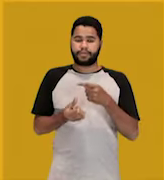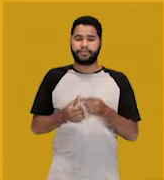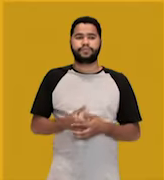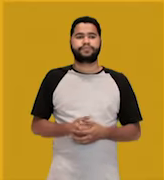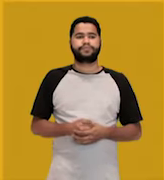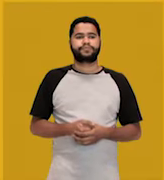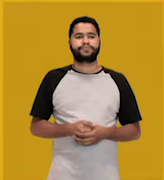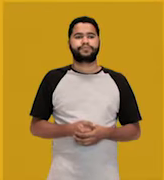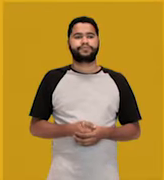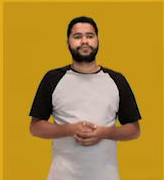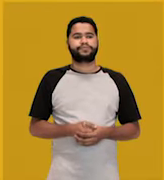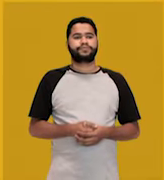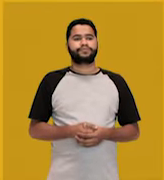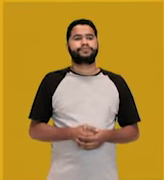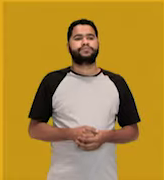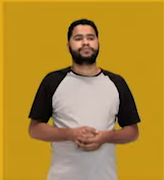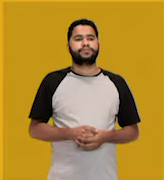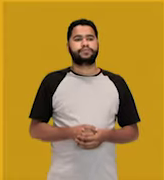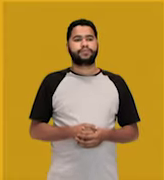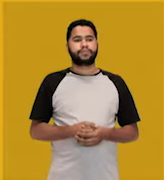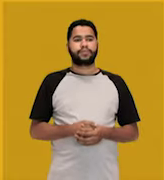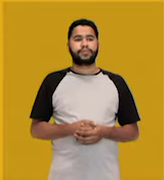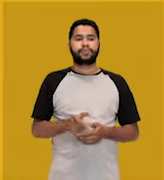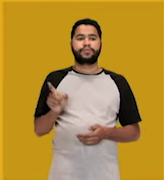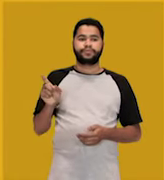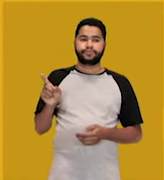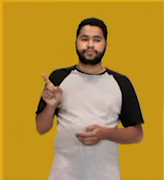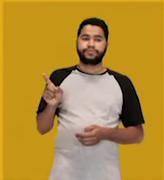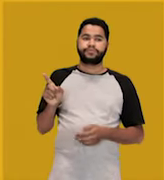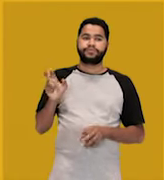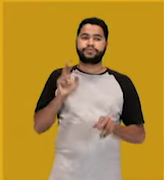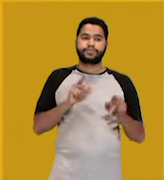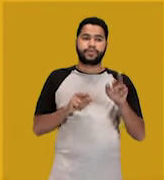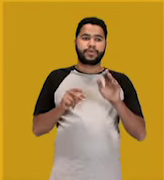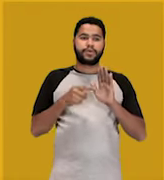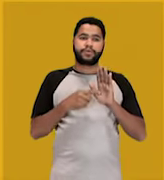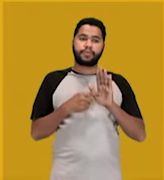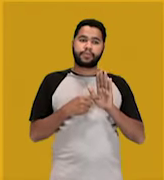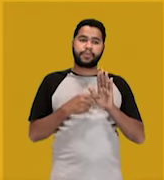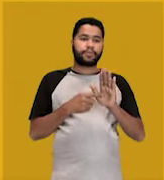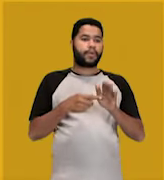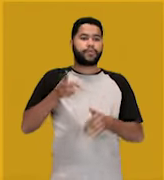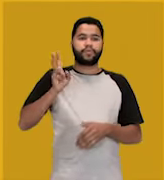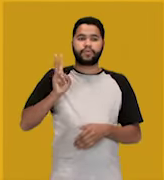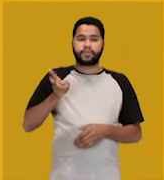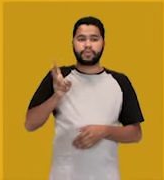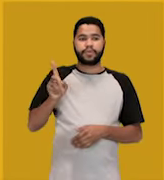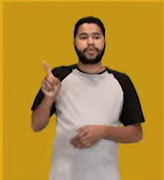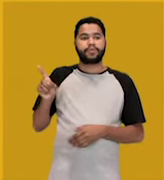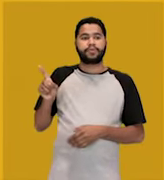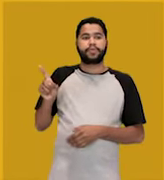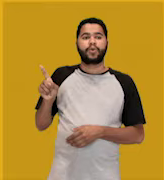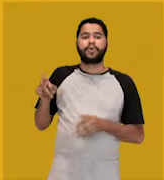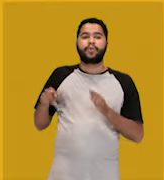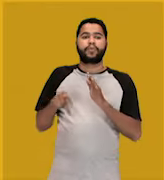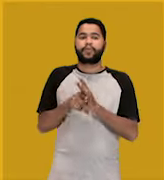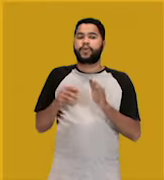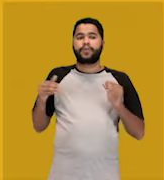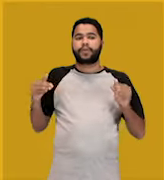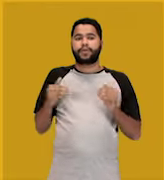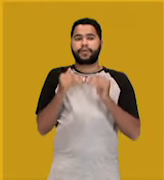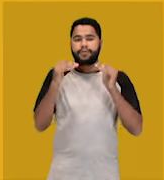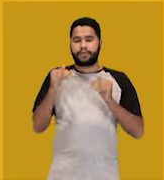afirmou, tá? As frações diferentes que representam o mesmo valor são chamadas de frações equivalentes.